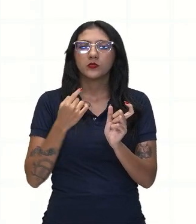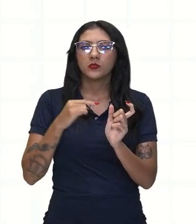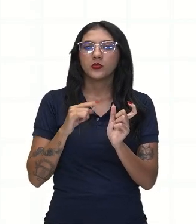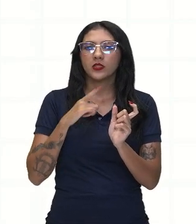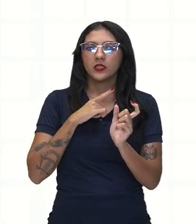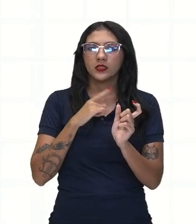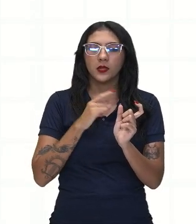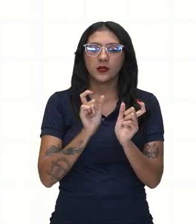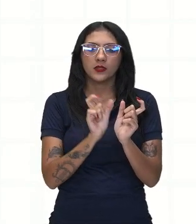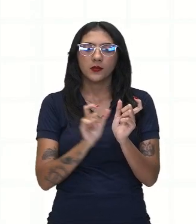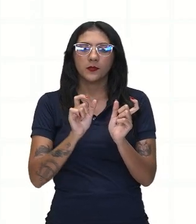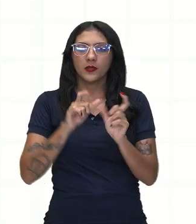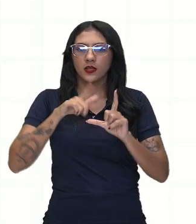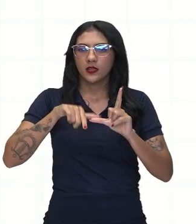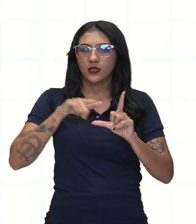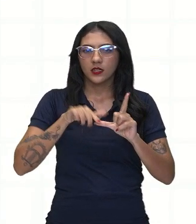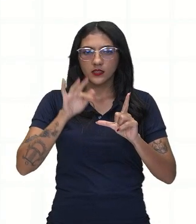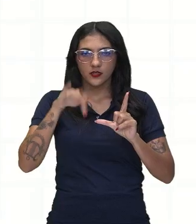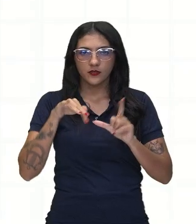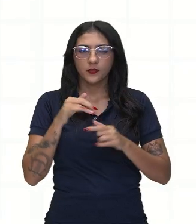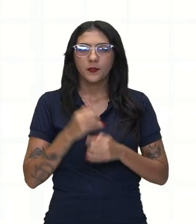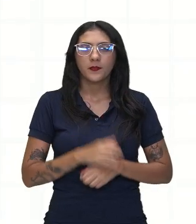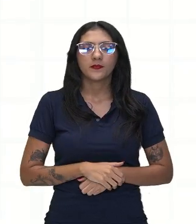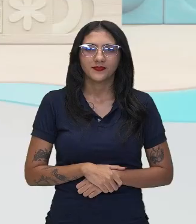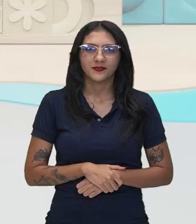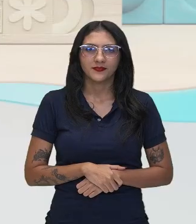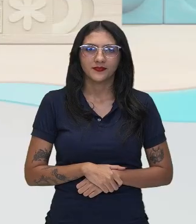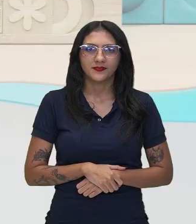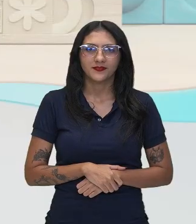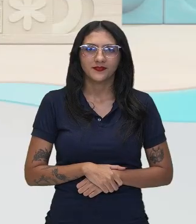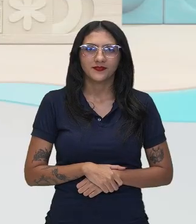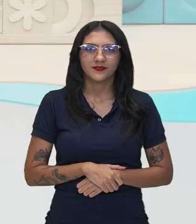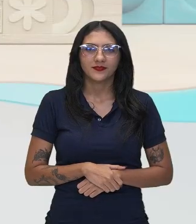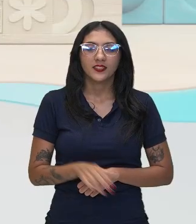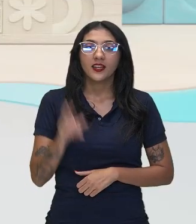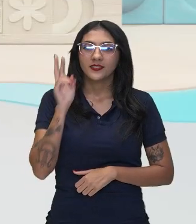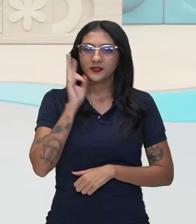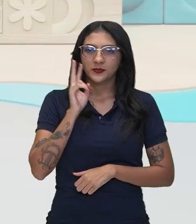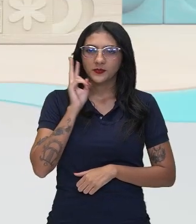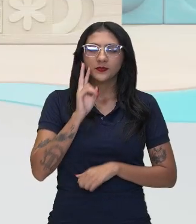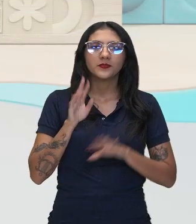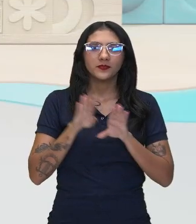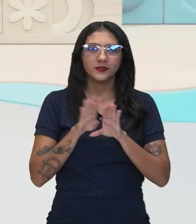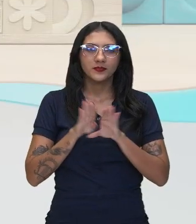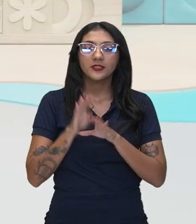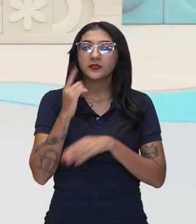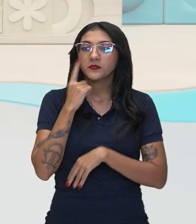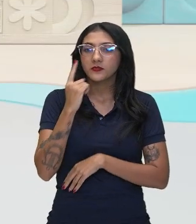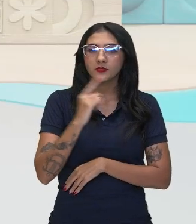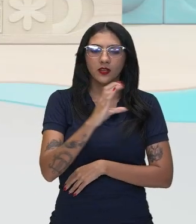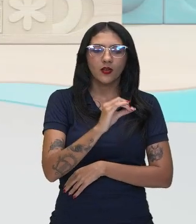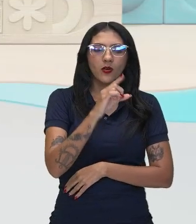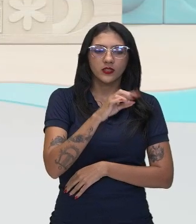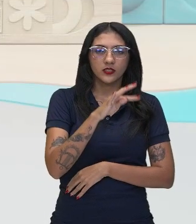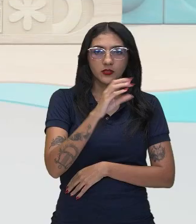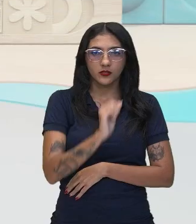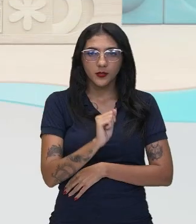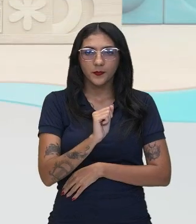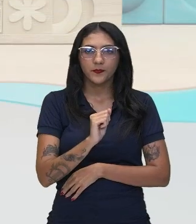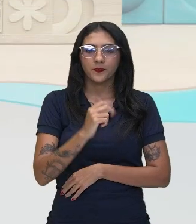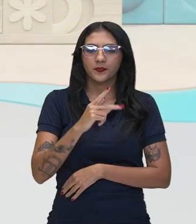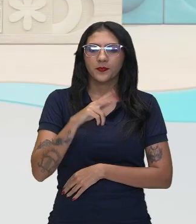terminações. Lembrando também que todas as proparoxítonas, nós vimos aí as oxítonas, as paroxítonas, mas todas